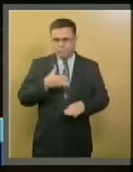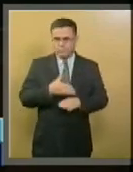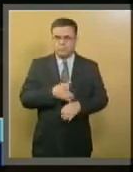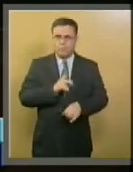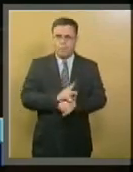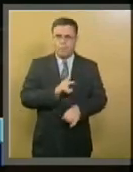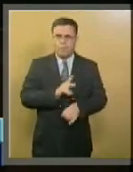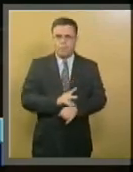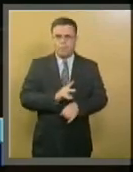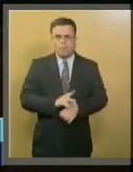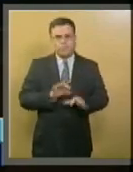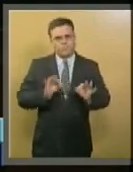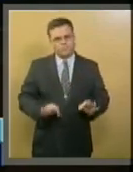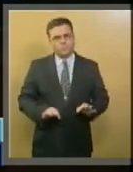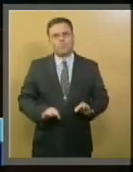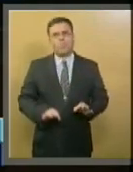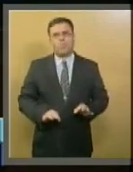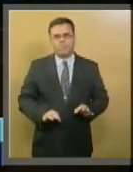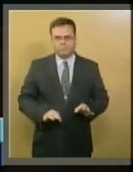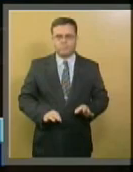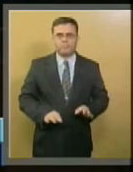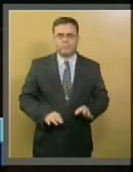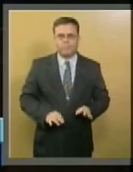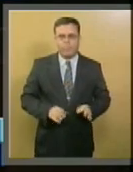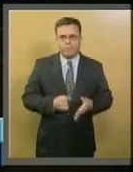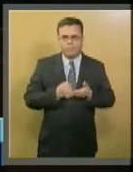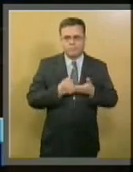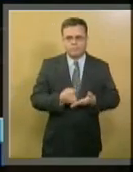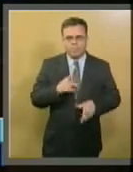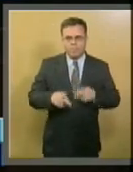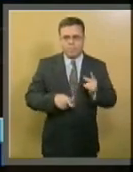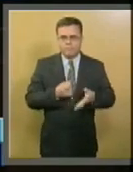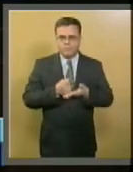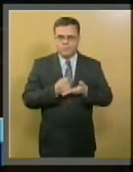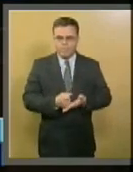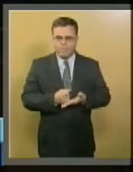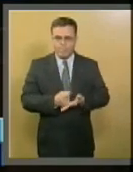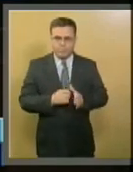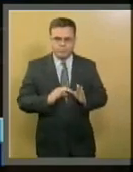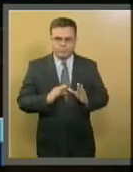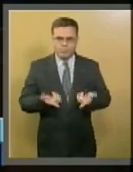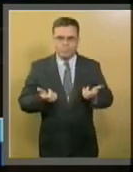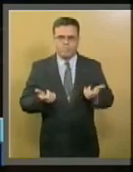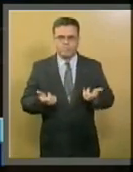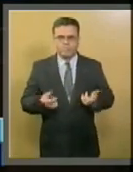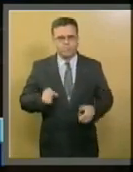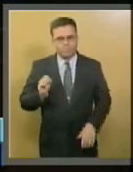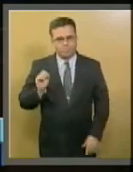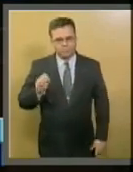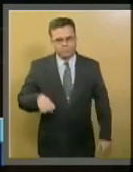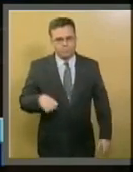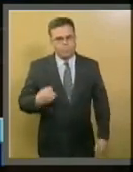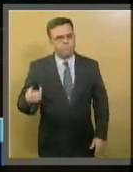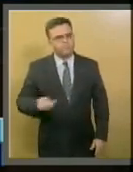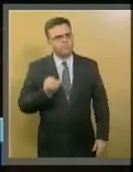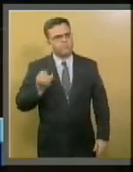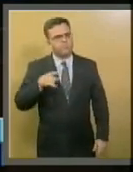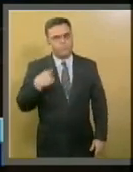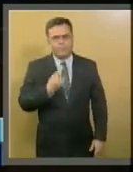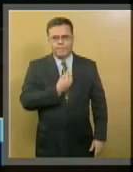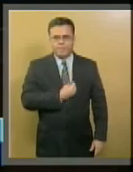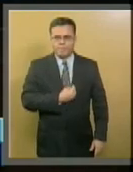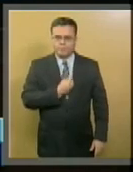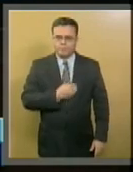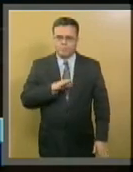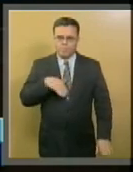conseguem ajudar mais animais e contam com a colaboração da população também, né? Sim, com certeza. Isso foi muito importante para a gente, porque